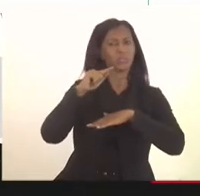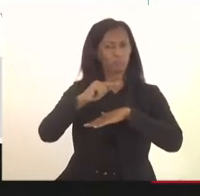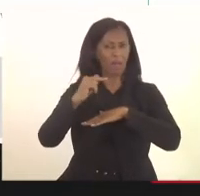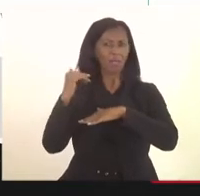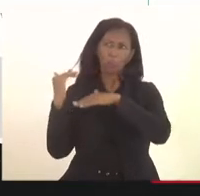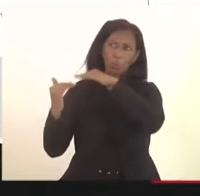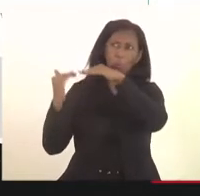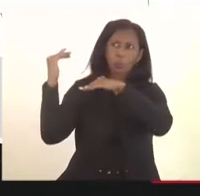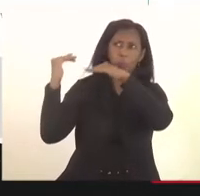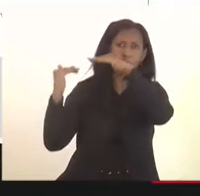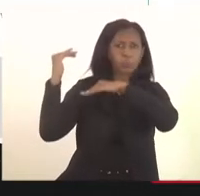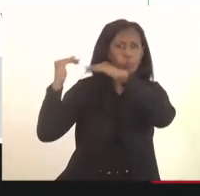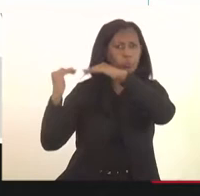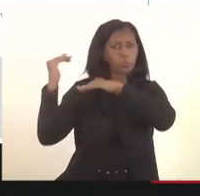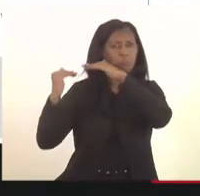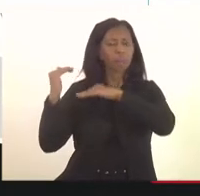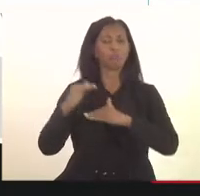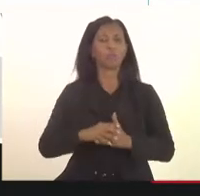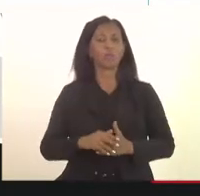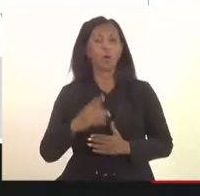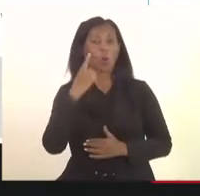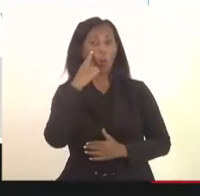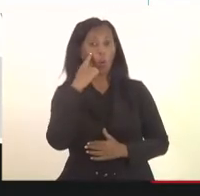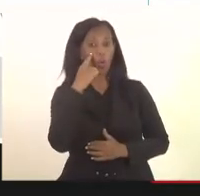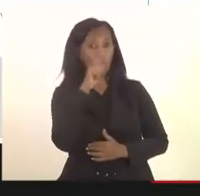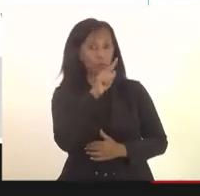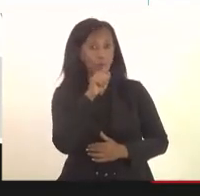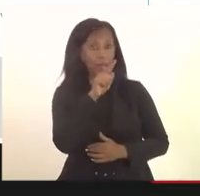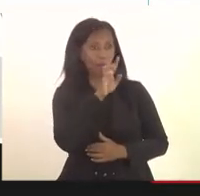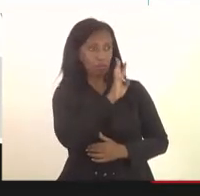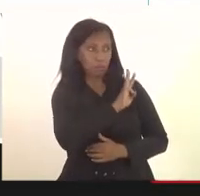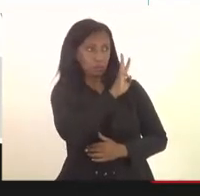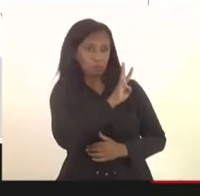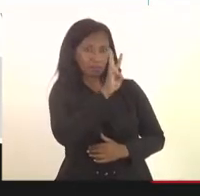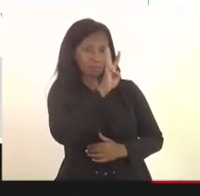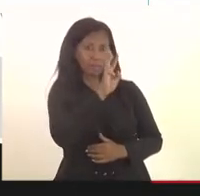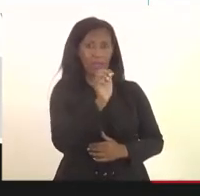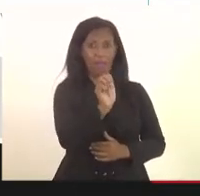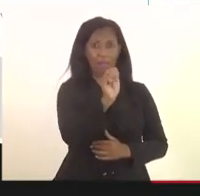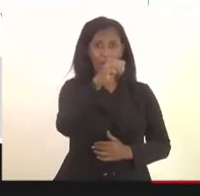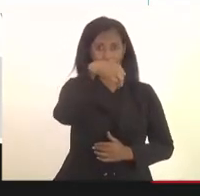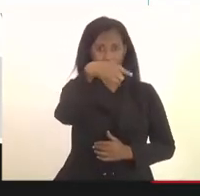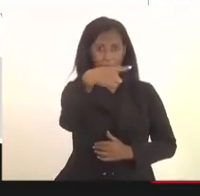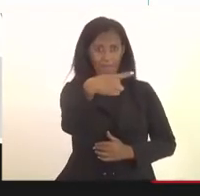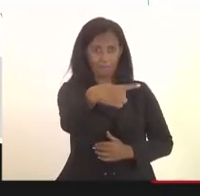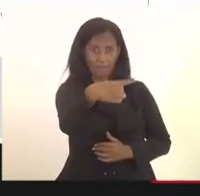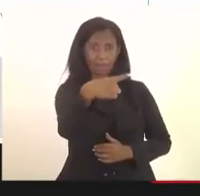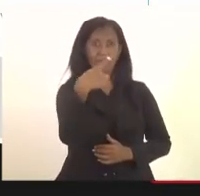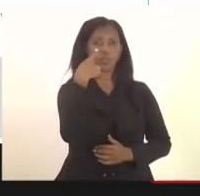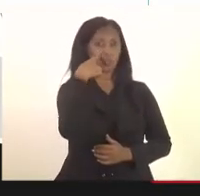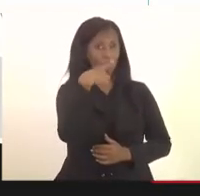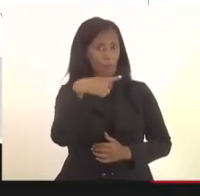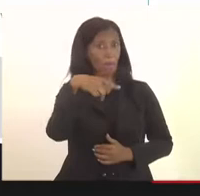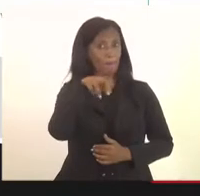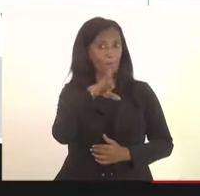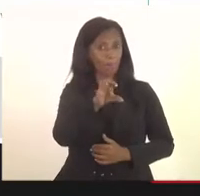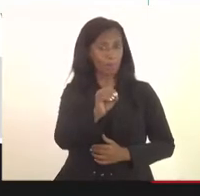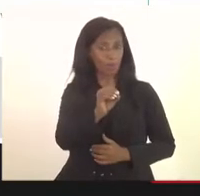relevante. Olhando lá o site da ANP, os deputados perceberão que a Petronas ela